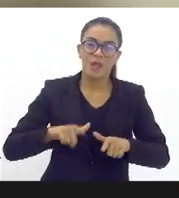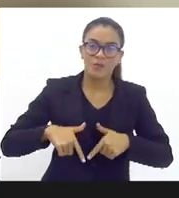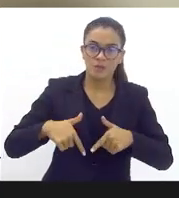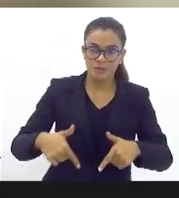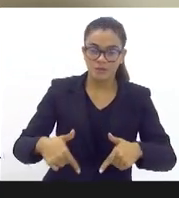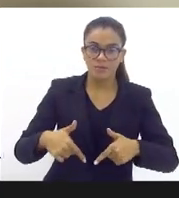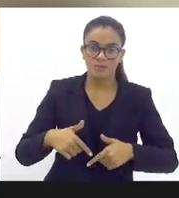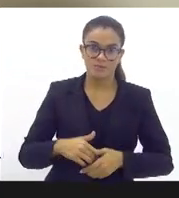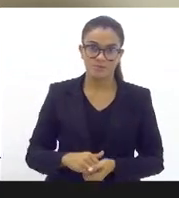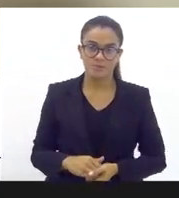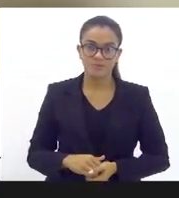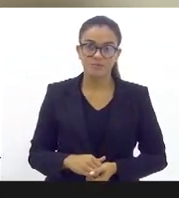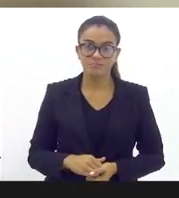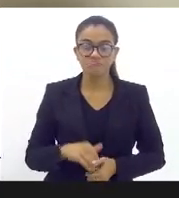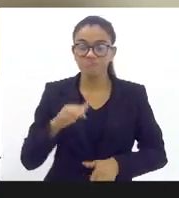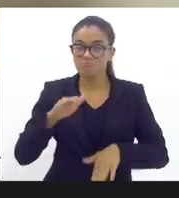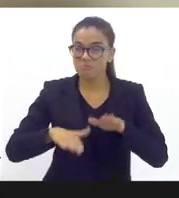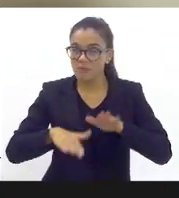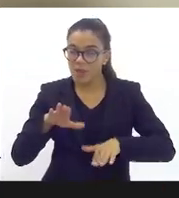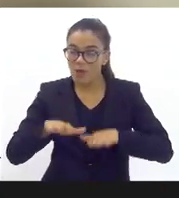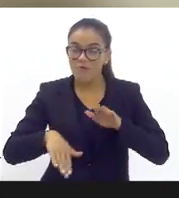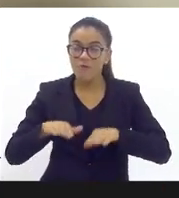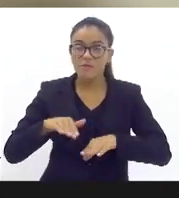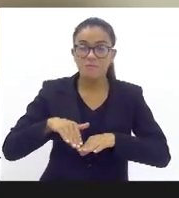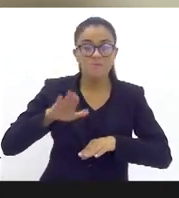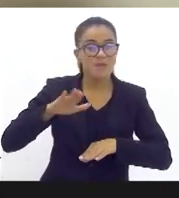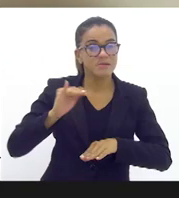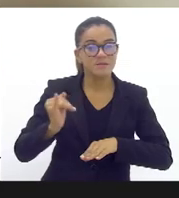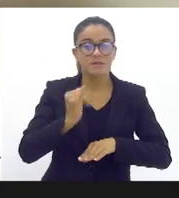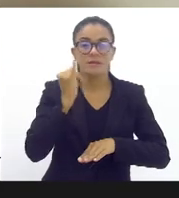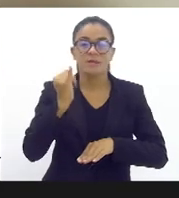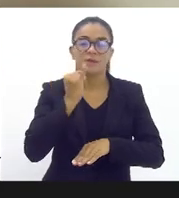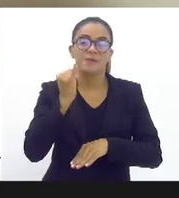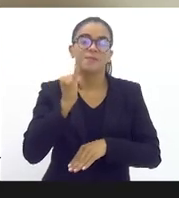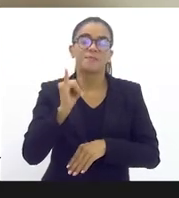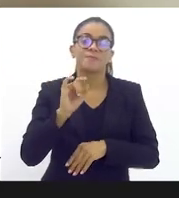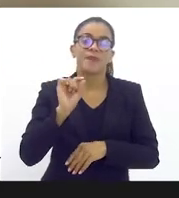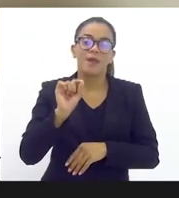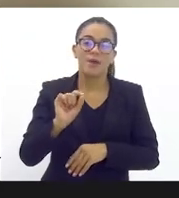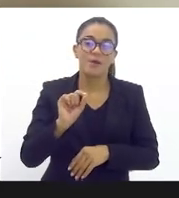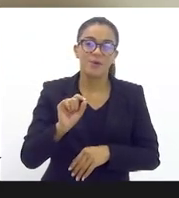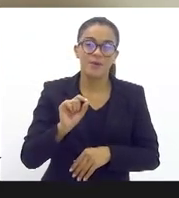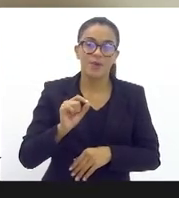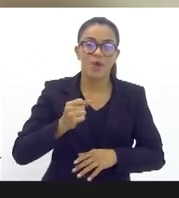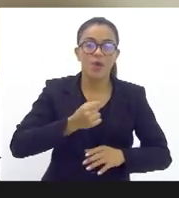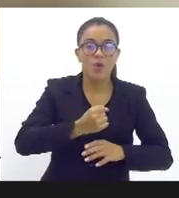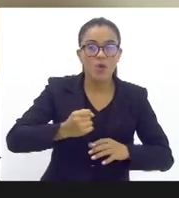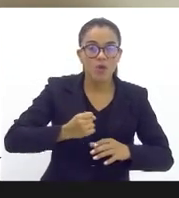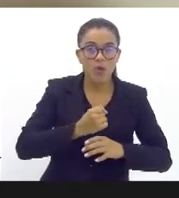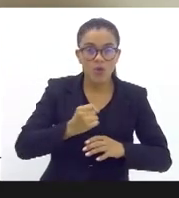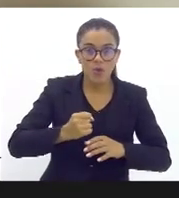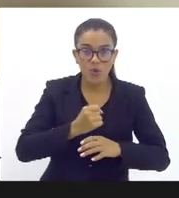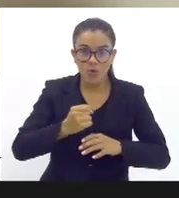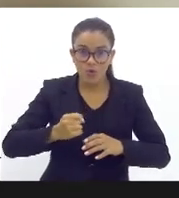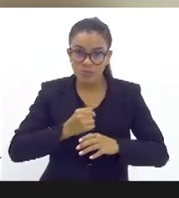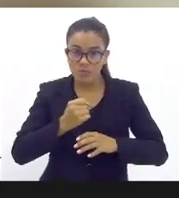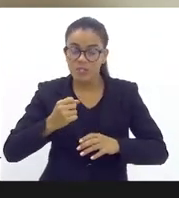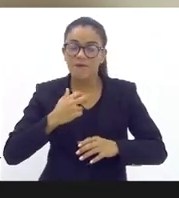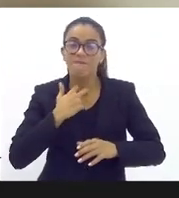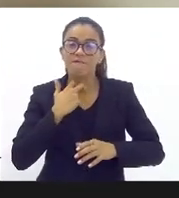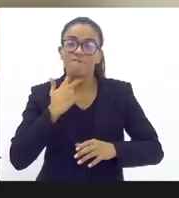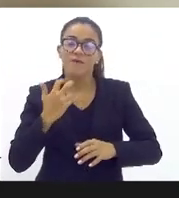atuações. Talvez o que se destaque do MPT seja a promoção do Cozinha e Voz. Cozinha e Voz